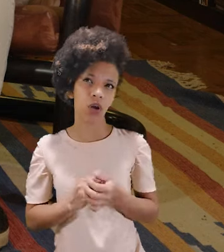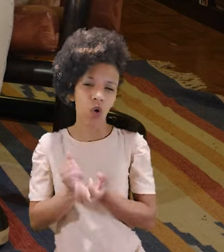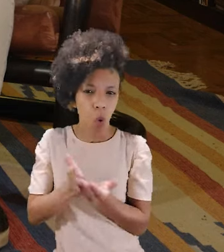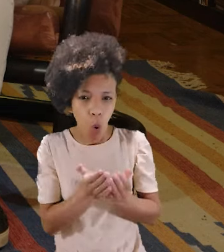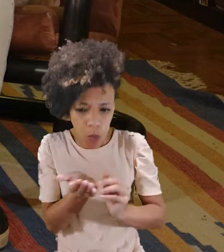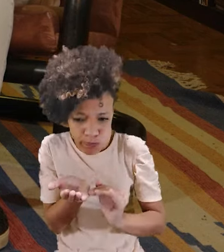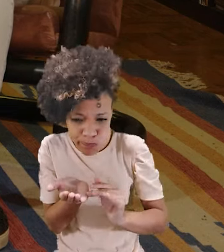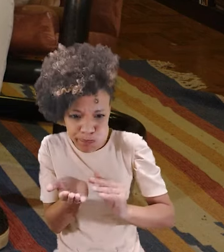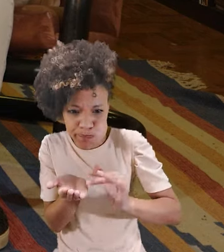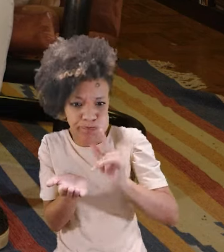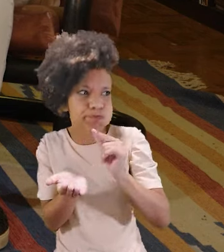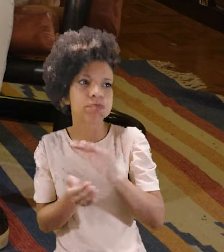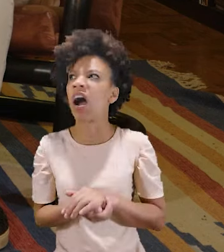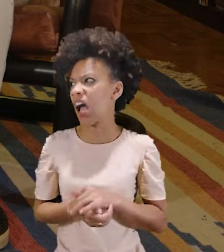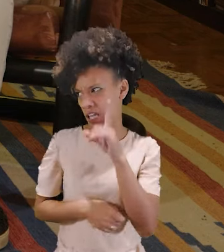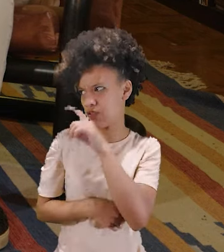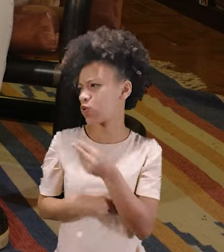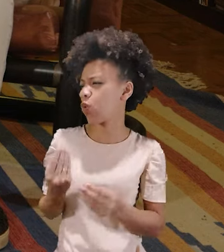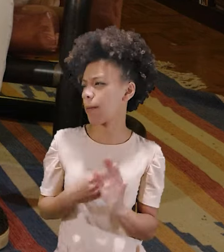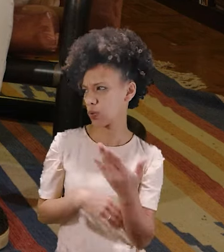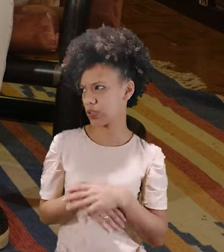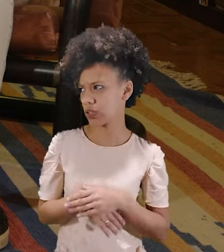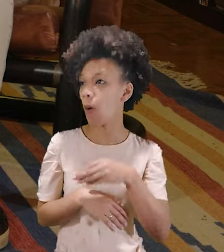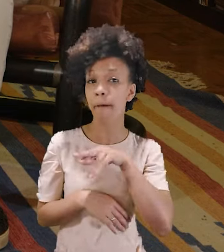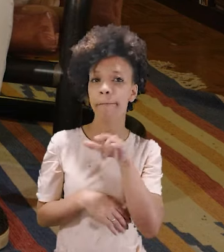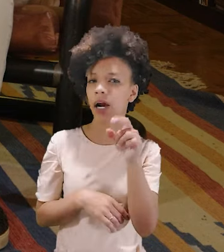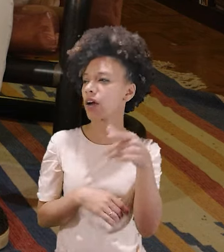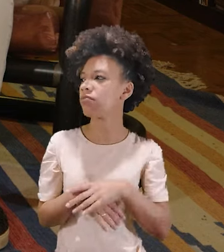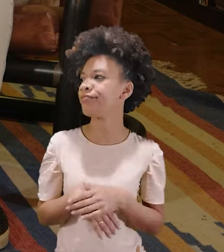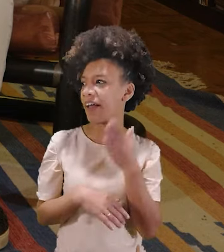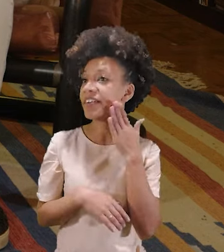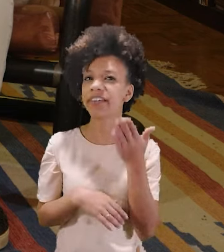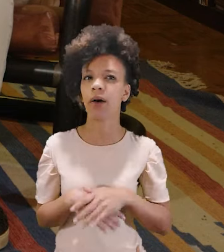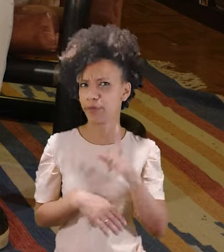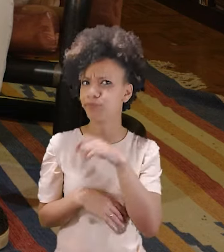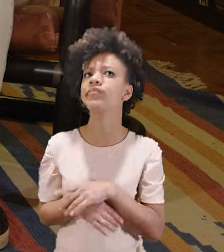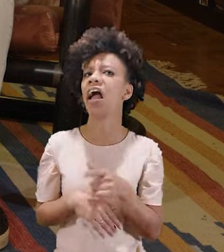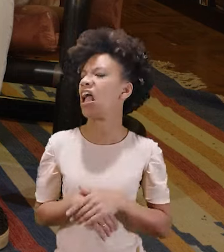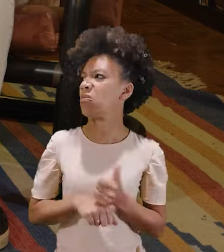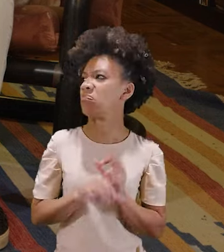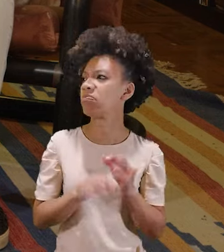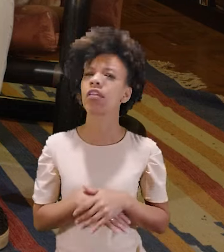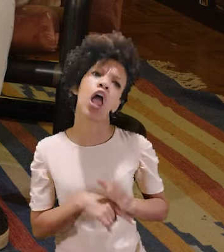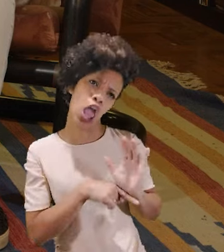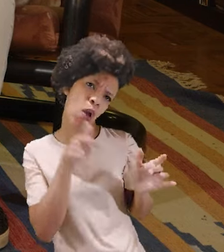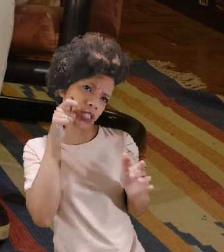alargamento de compartimentos aí é complicado como que aconteceu Eva marcar um sabe né Aí é complicado mesmo